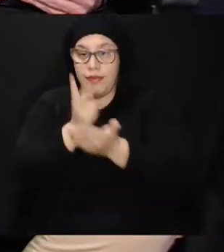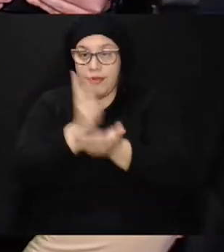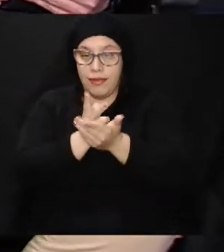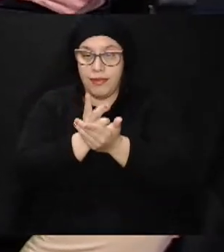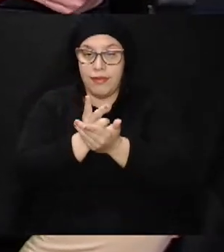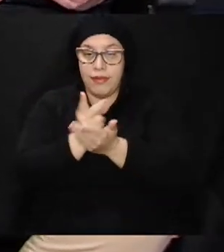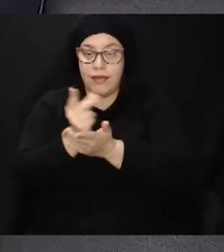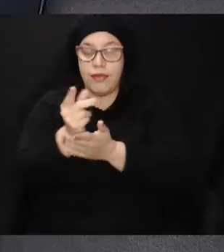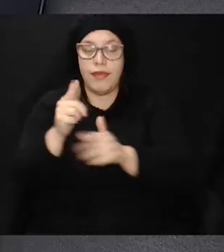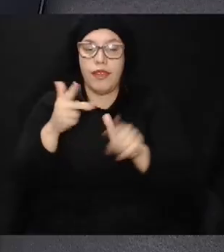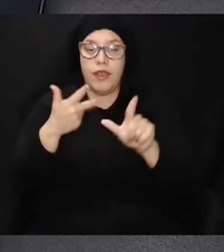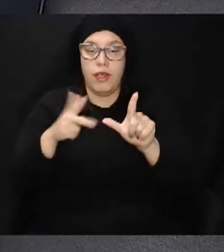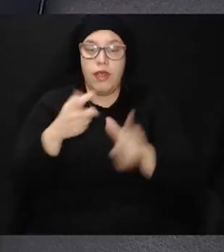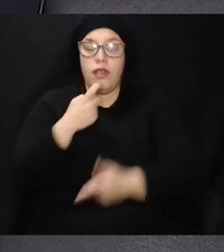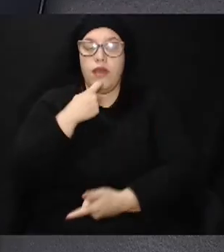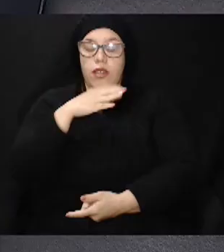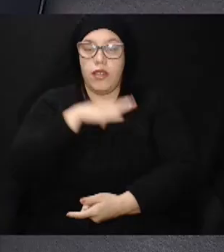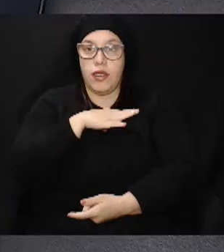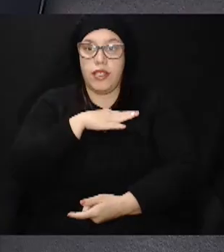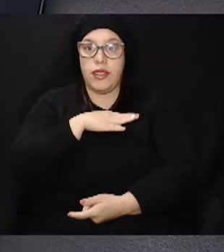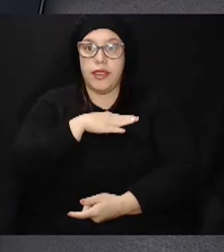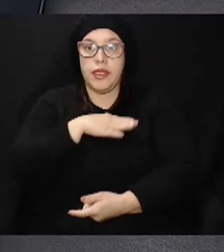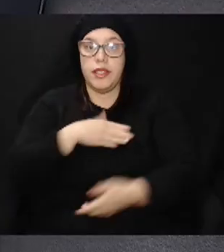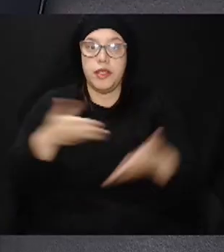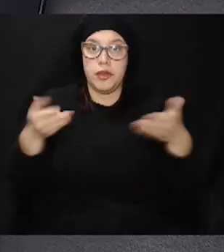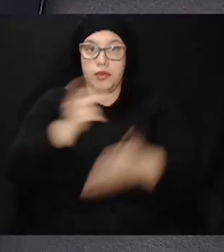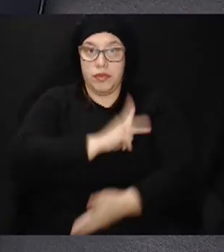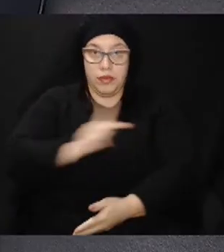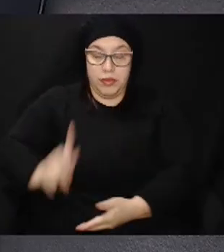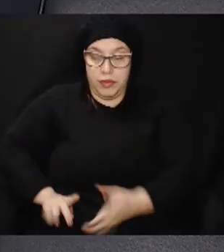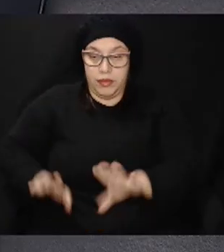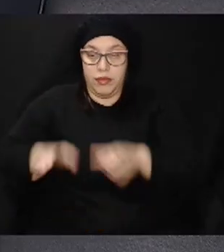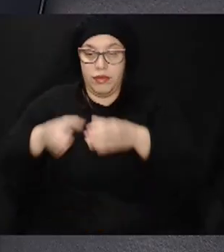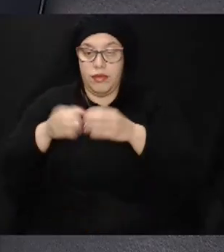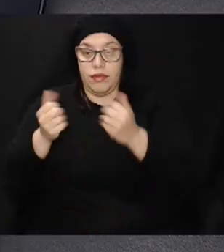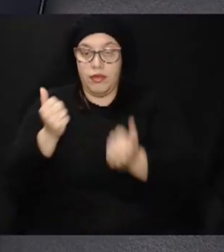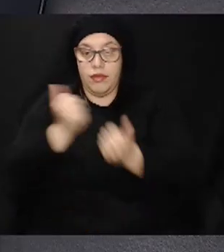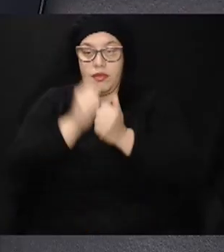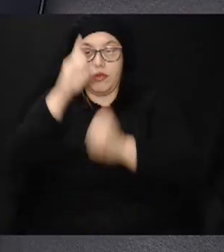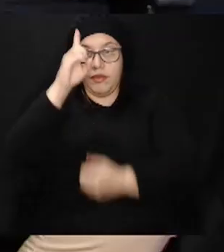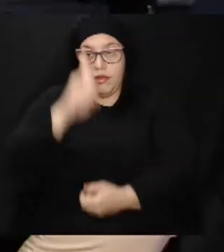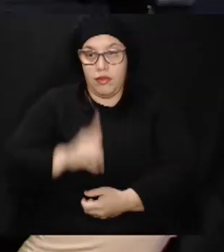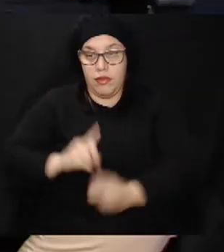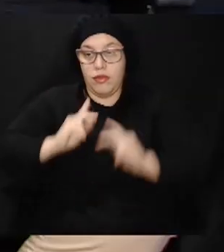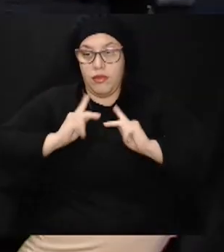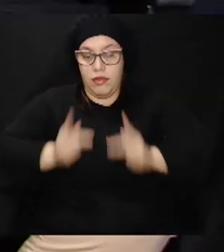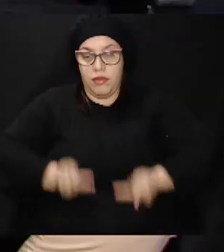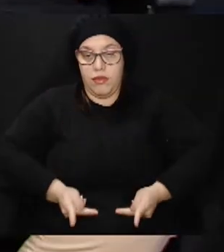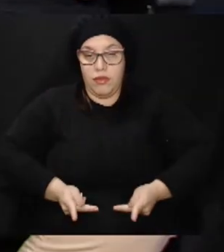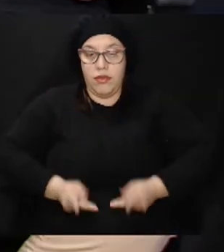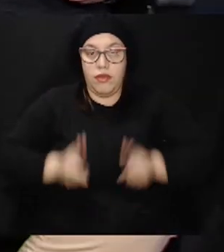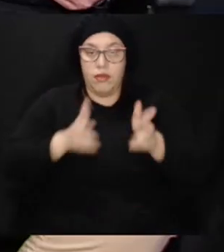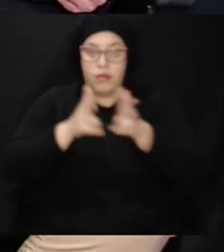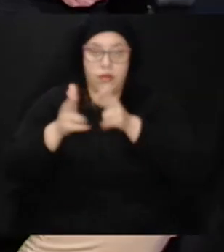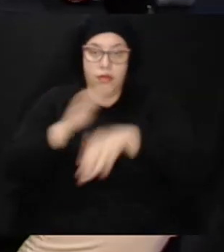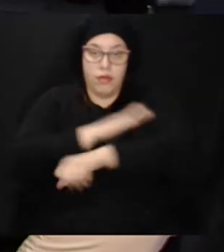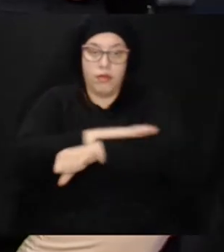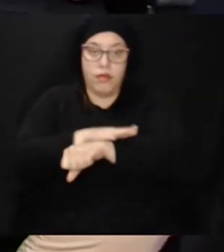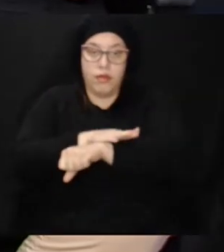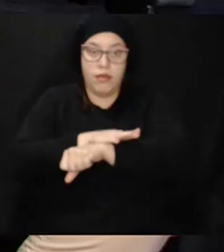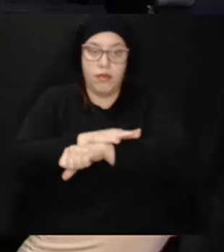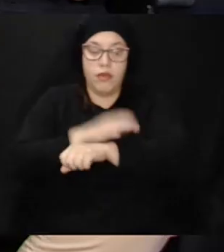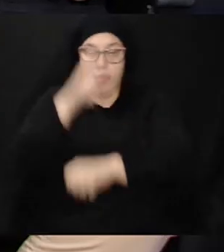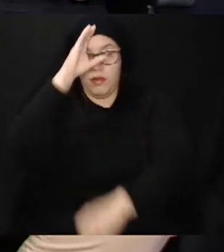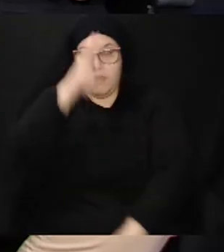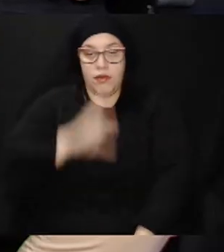no Legislativo de Campinas e é o atual presidente da Comissão de Defesa dos Direitos Humanos, Igualdade Racial e Cidadania aqui da